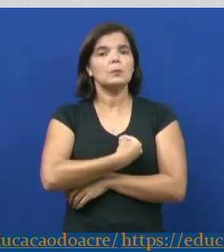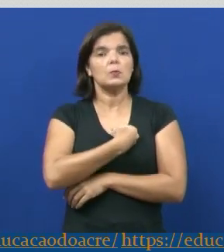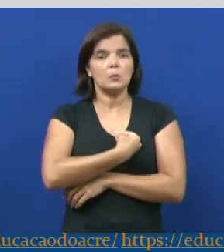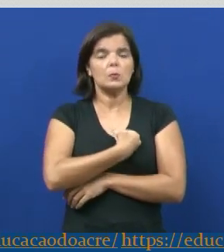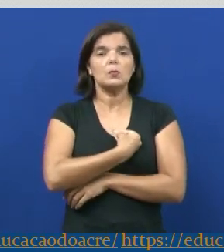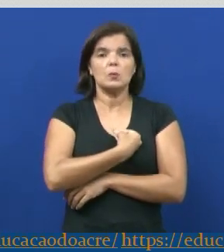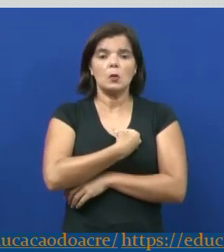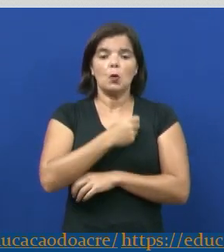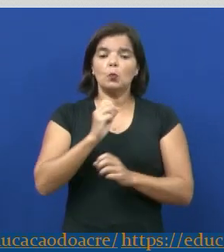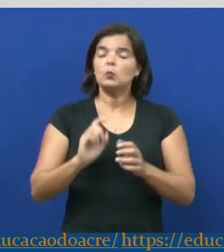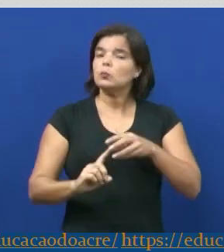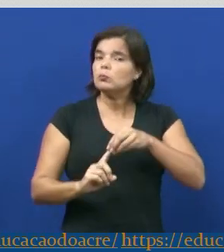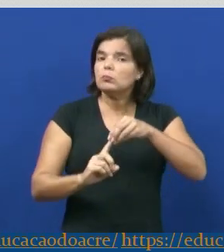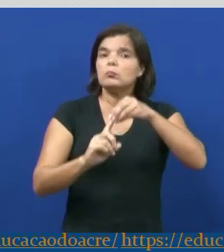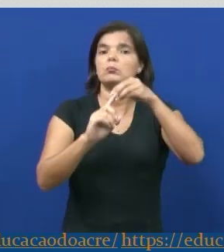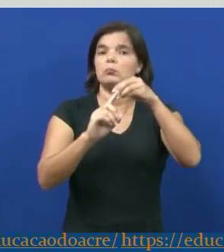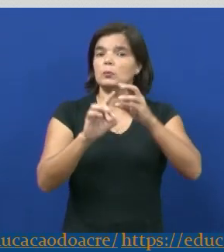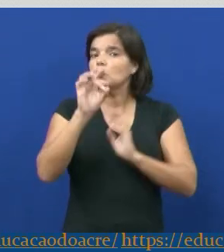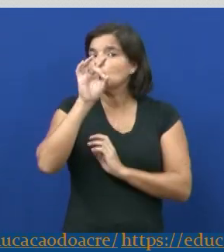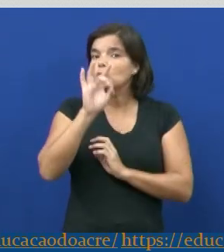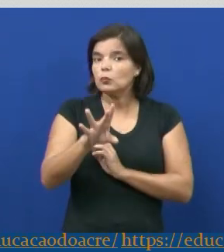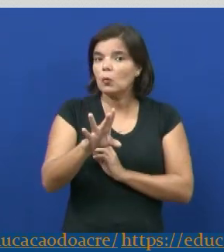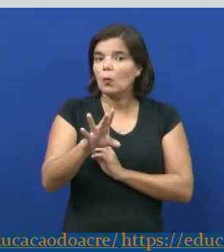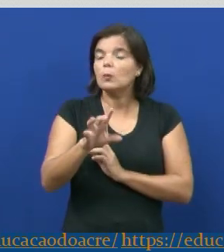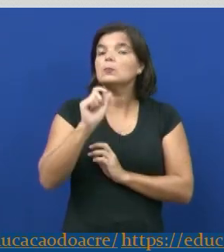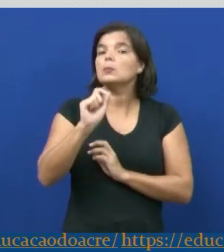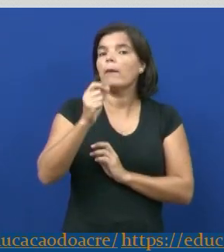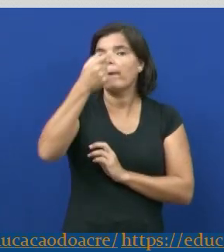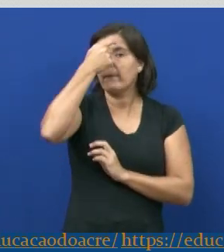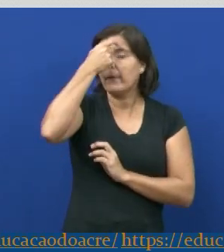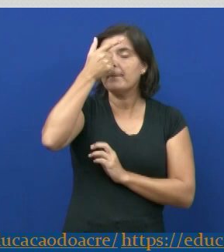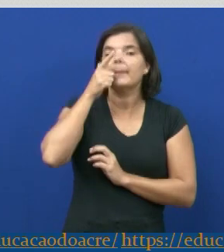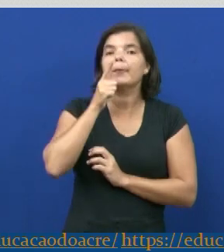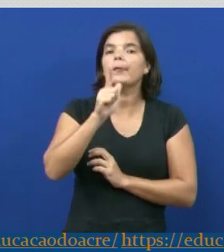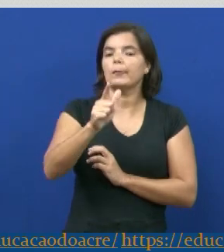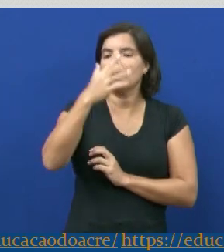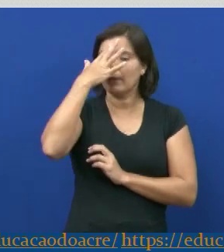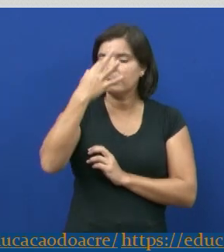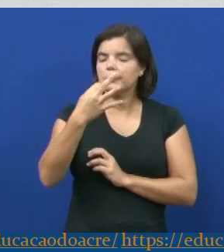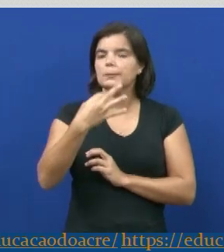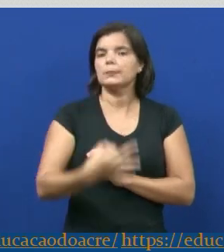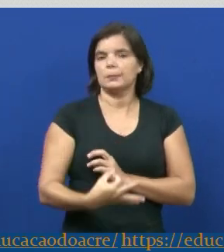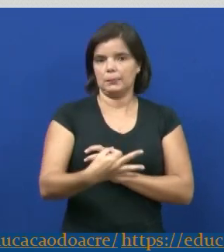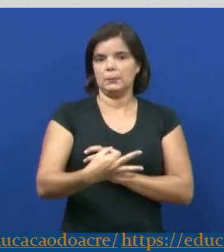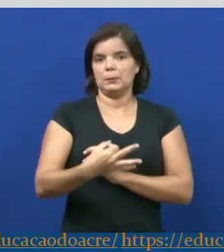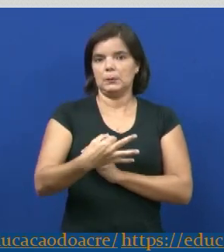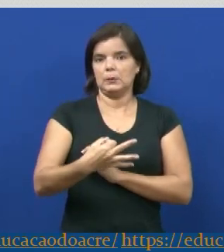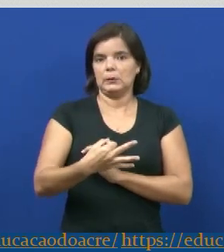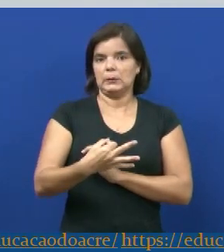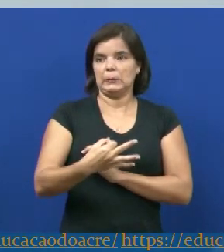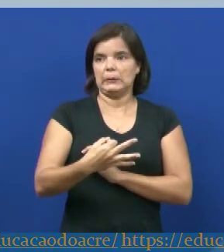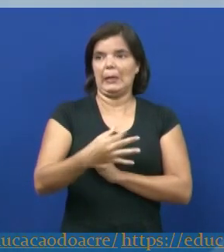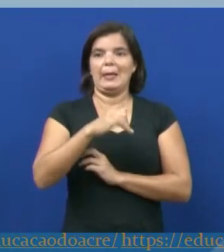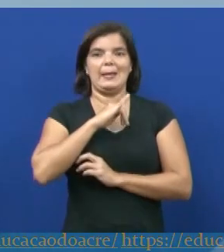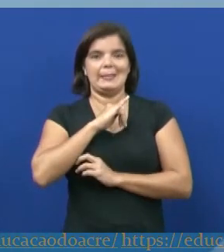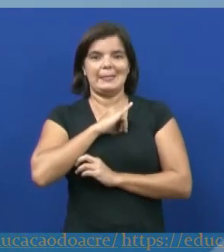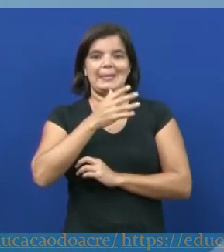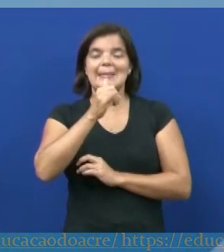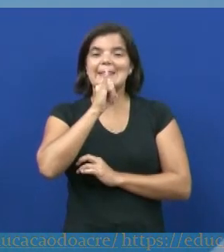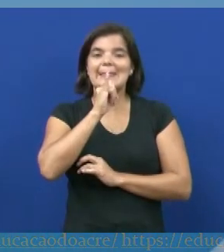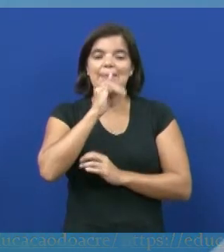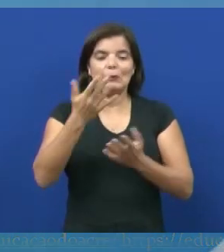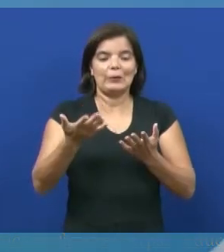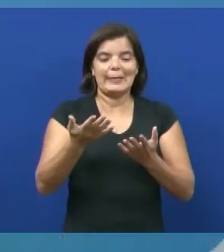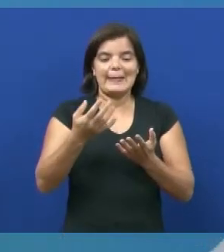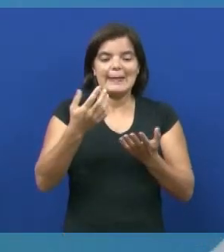convencidos no poder único e somente na razão, para alcançar as certezas sem a empiria. Observe,